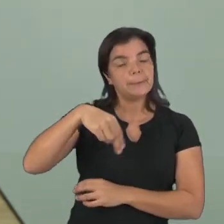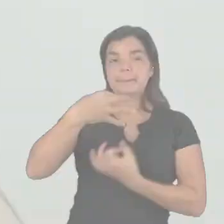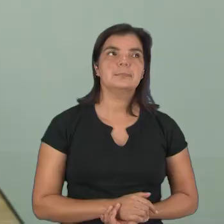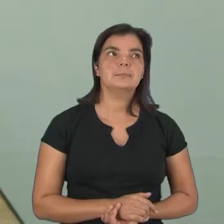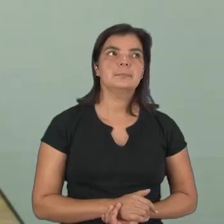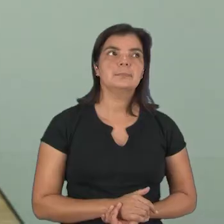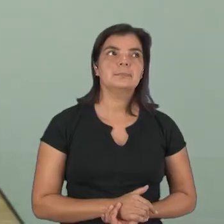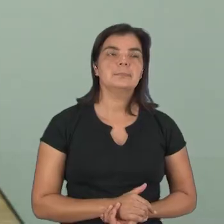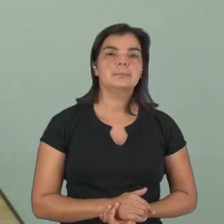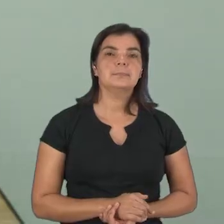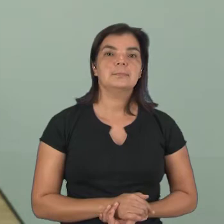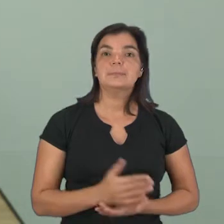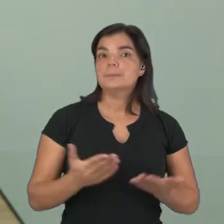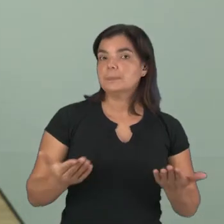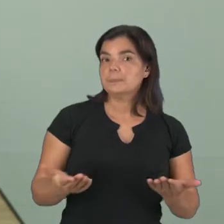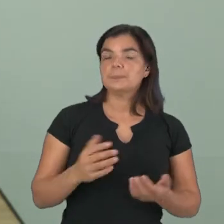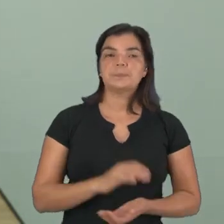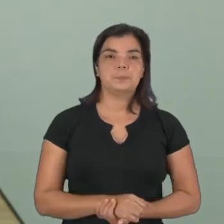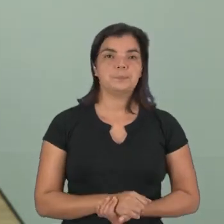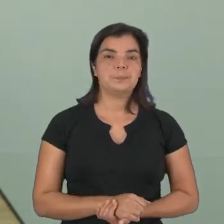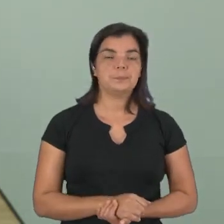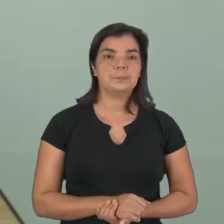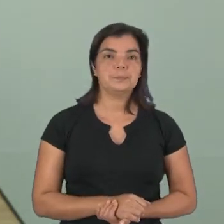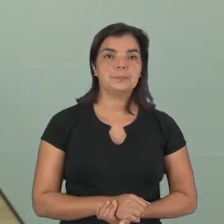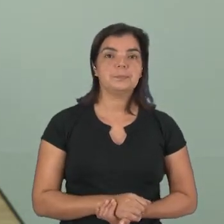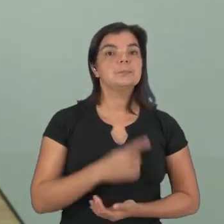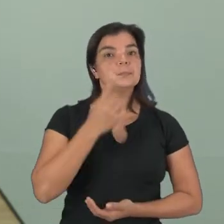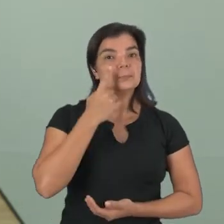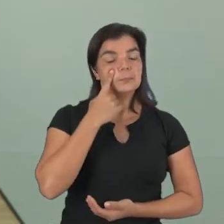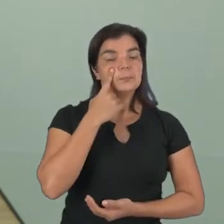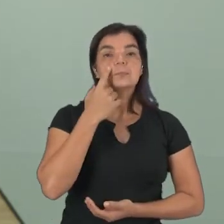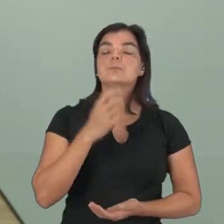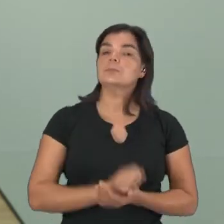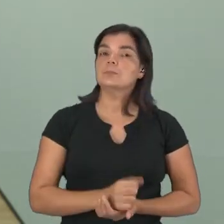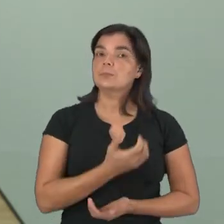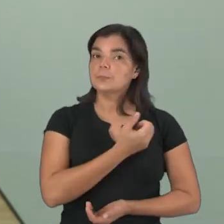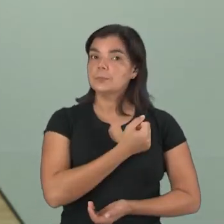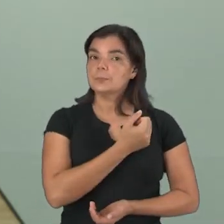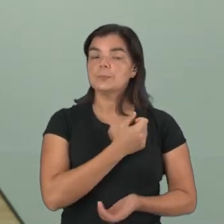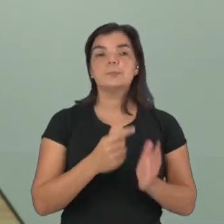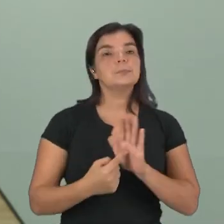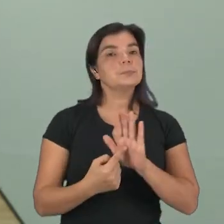certinho? Então, a partir desses algarismos que eu mostrei para